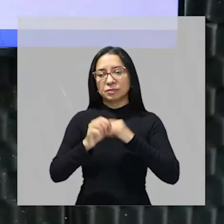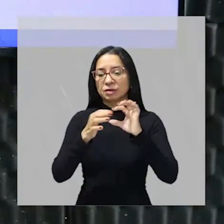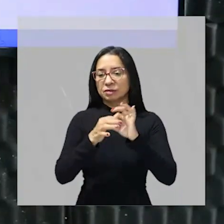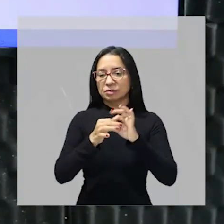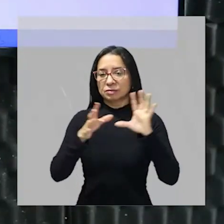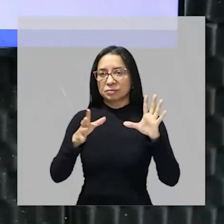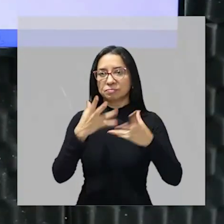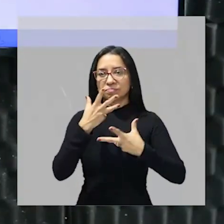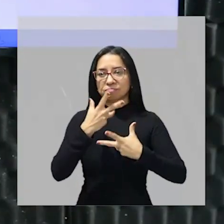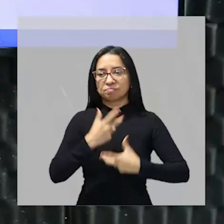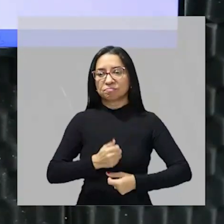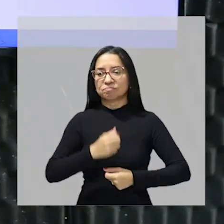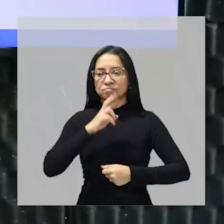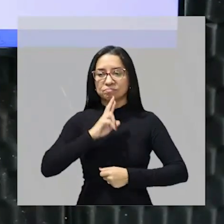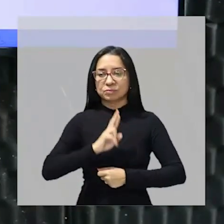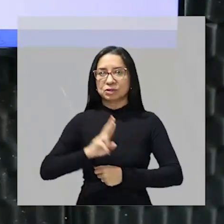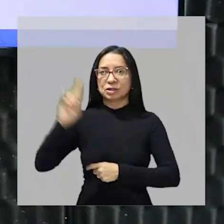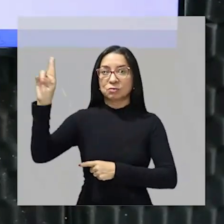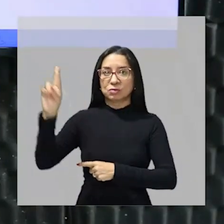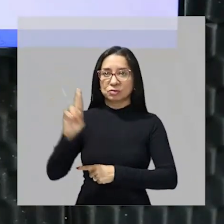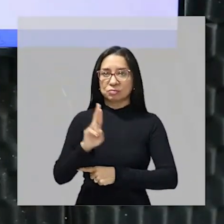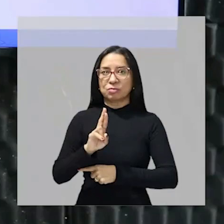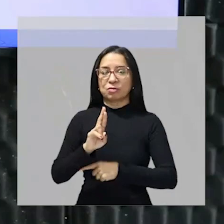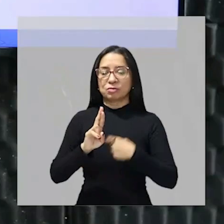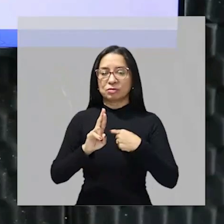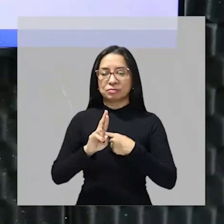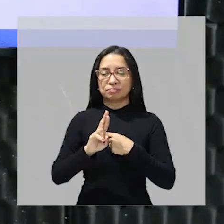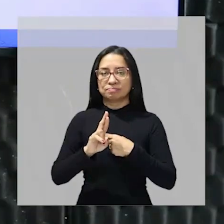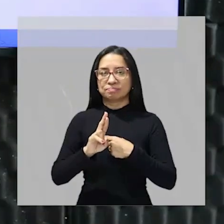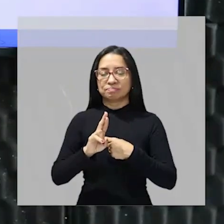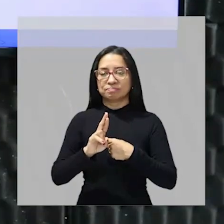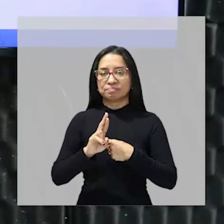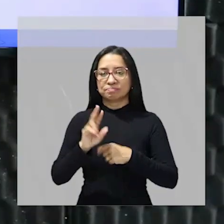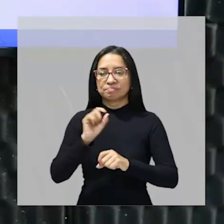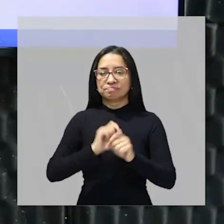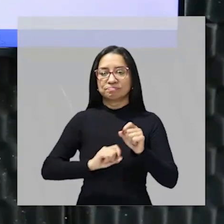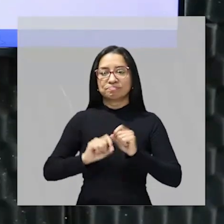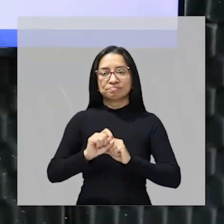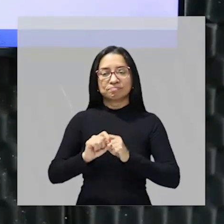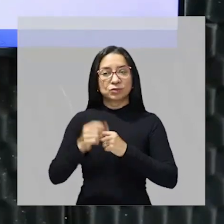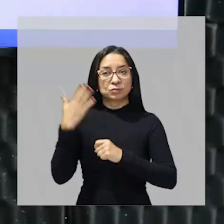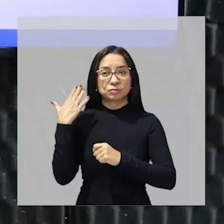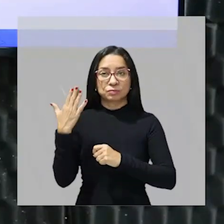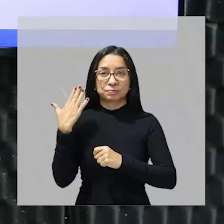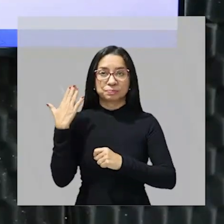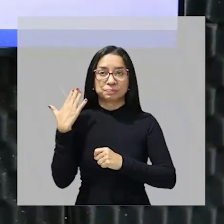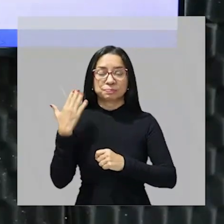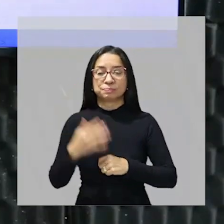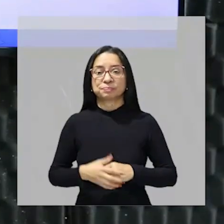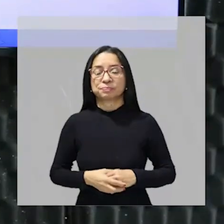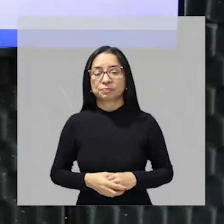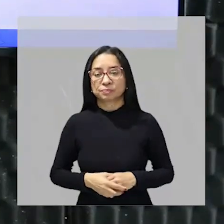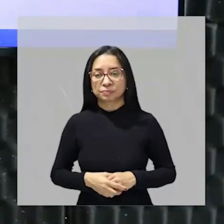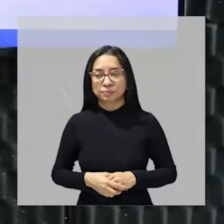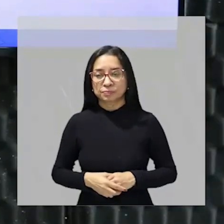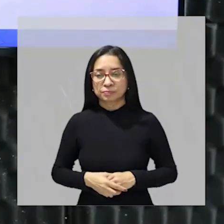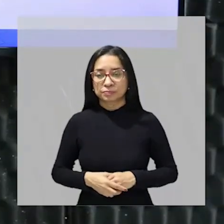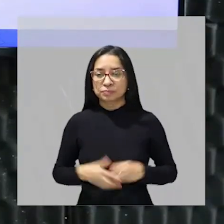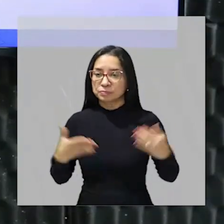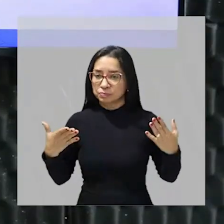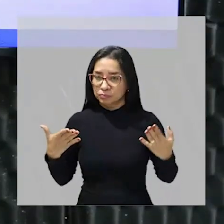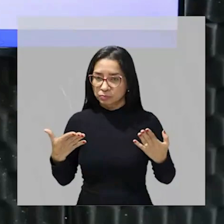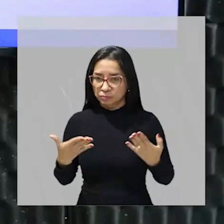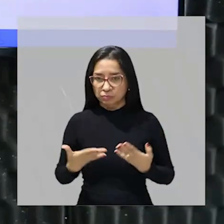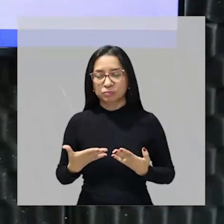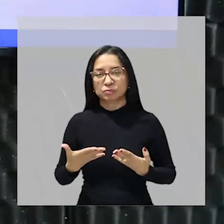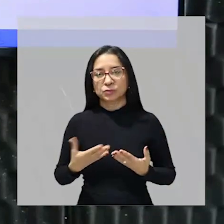a receber uma resposta divina, né? Isso na antiguidade, tá? Então, hoje,